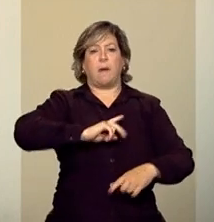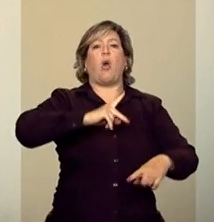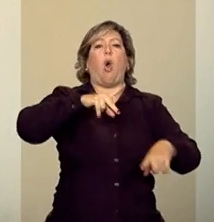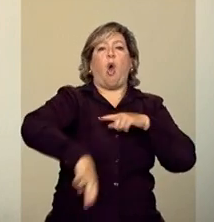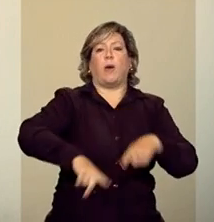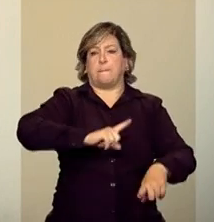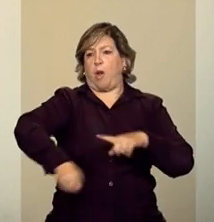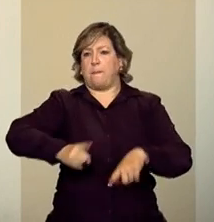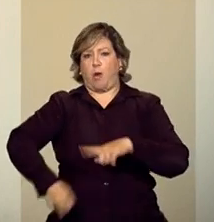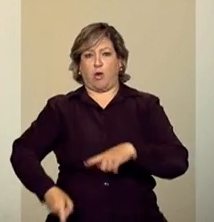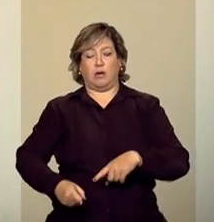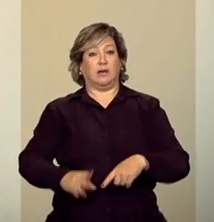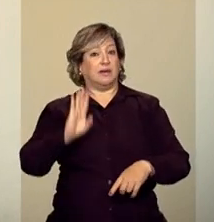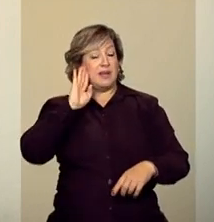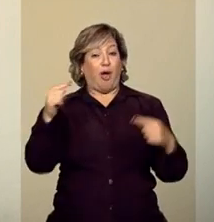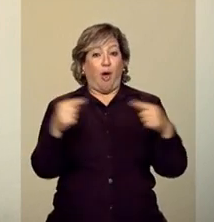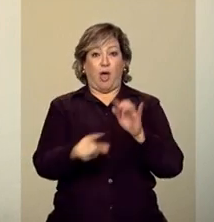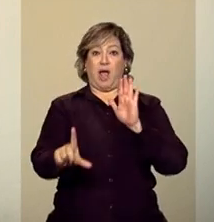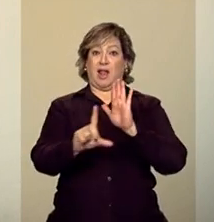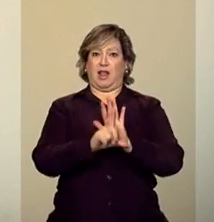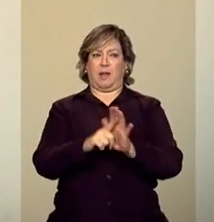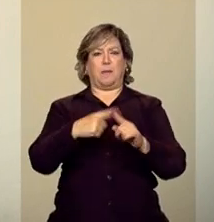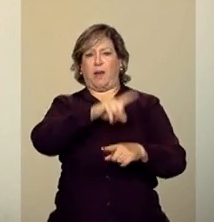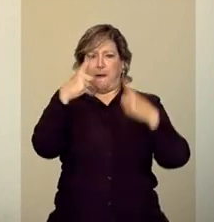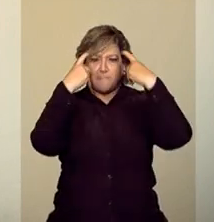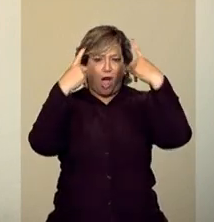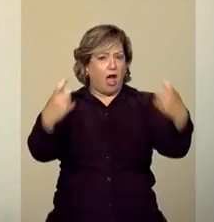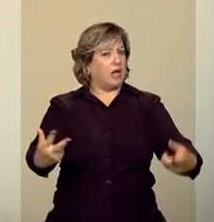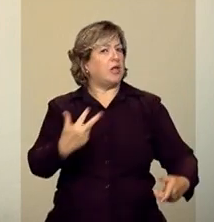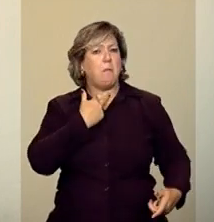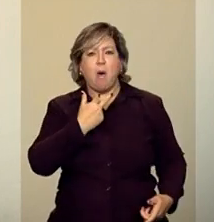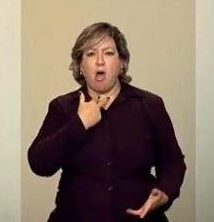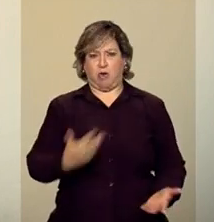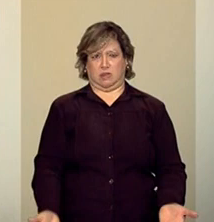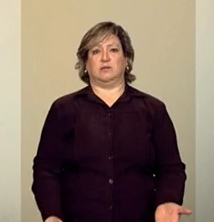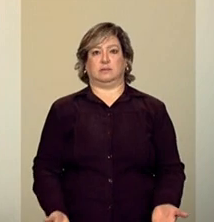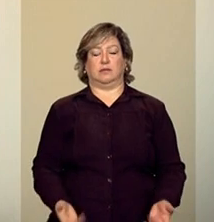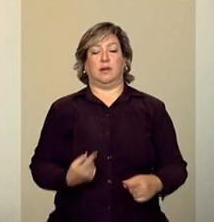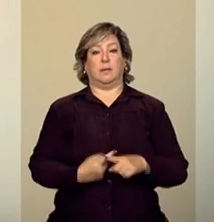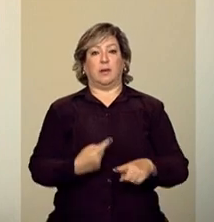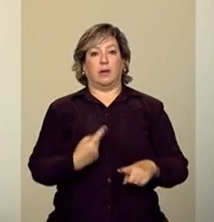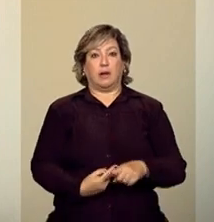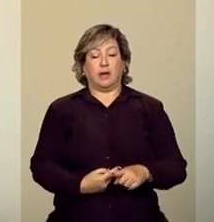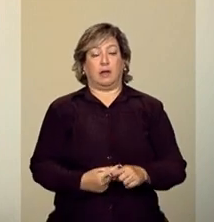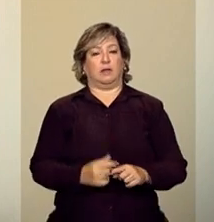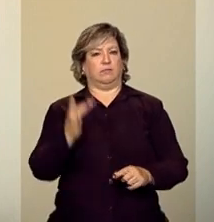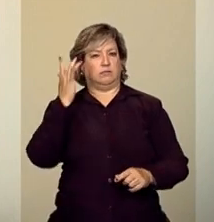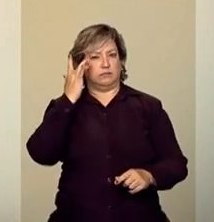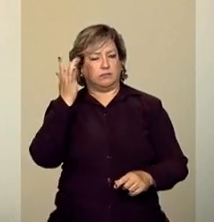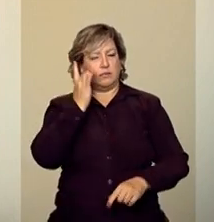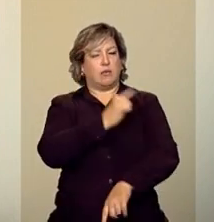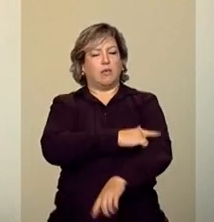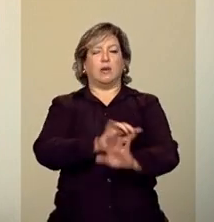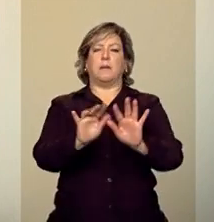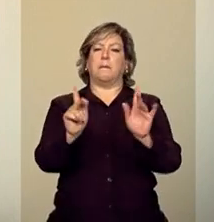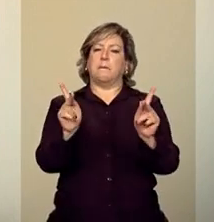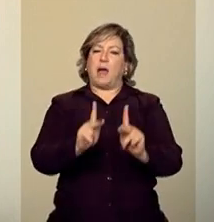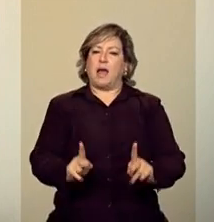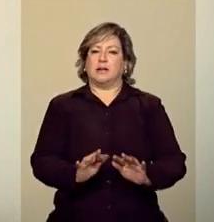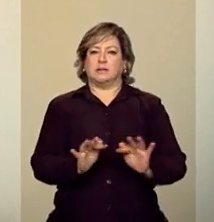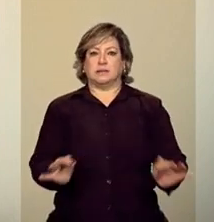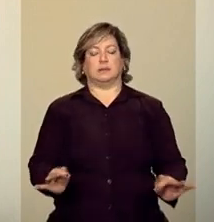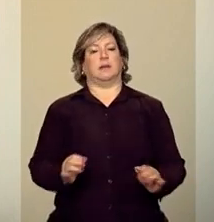dos limites da lei, toda forma de violência e vandalismo. Com equilíbrio e serenidade,